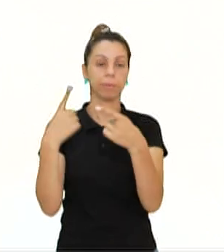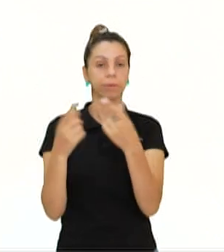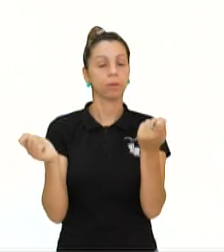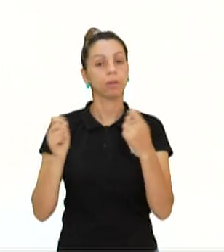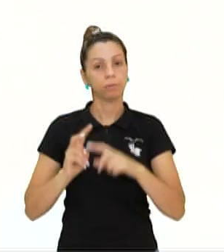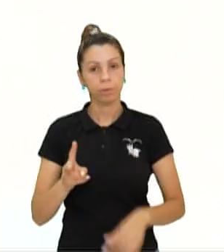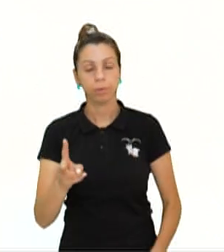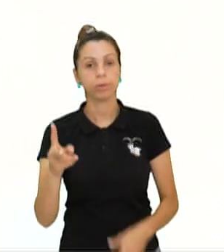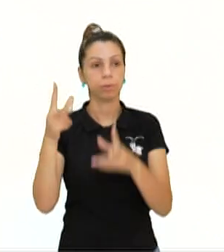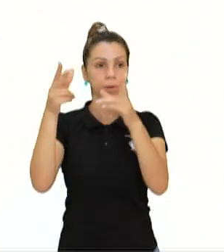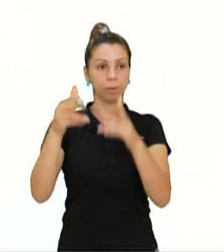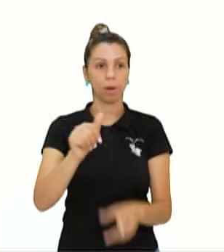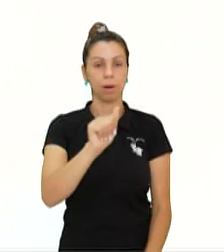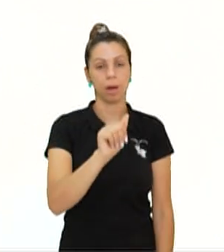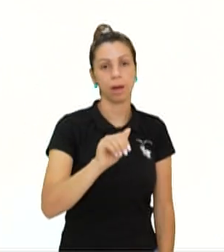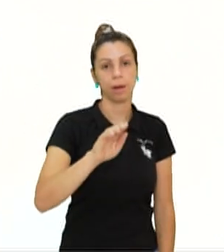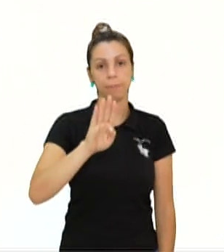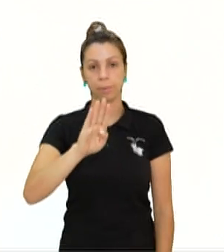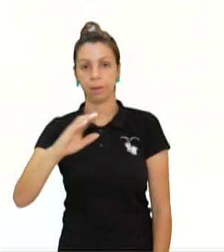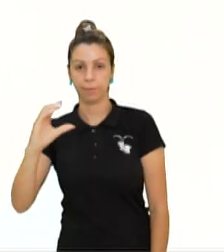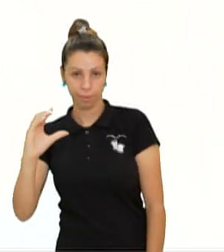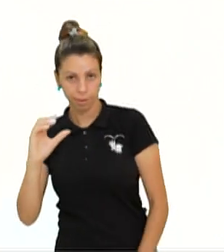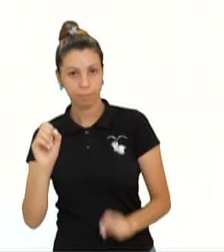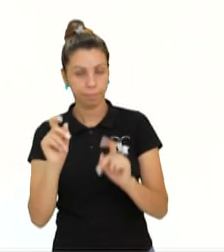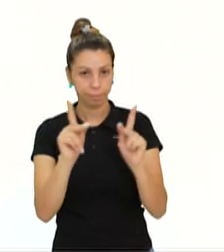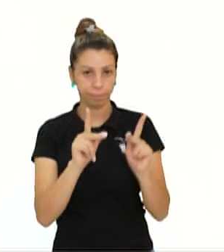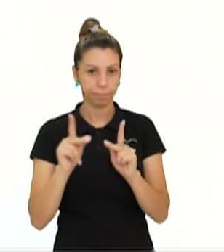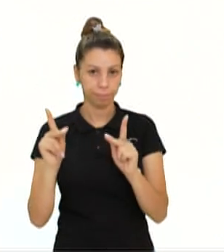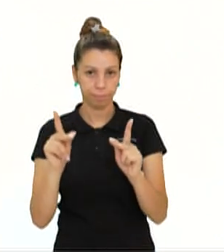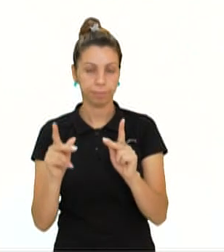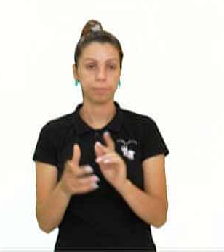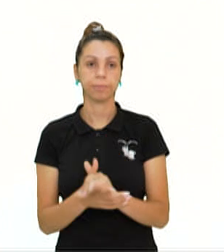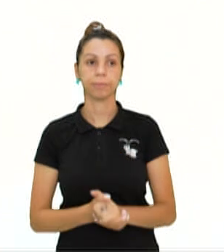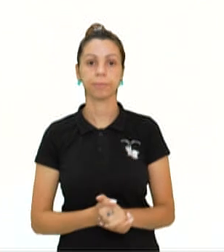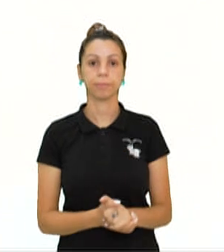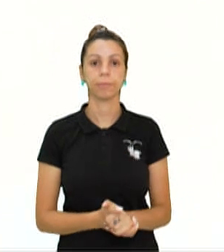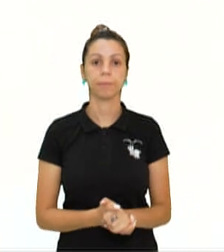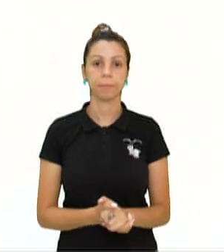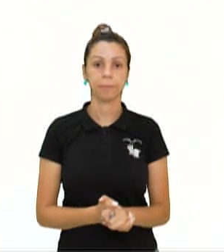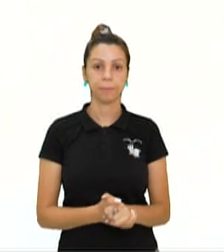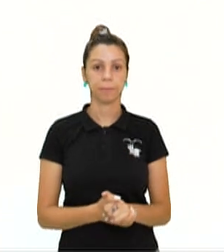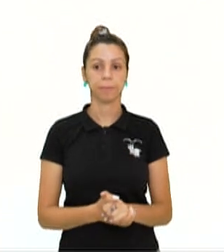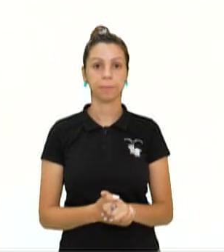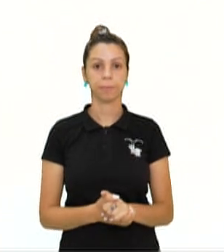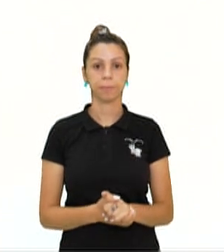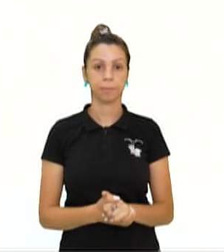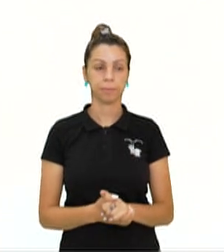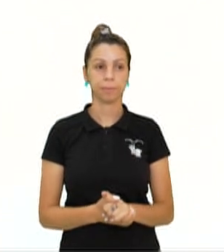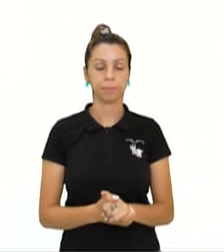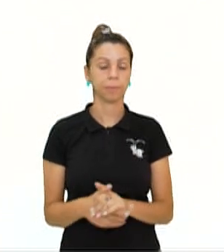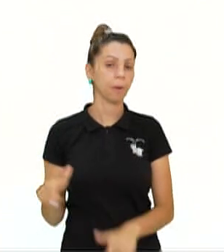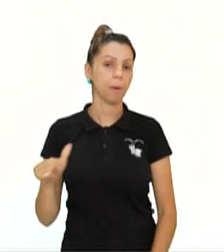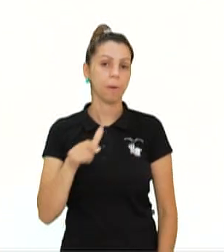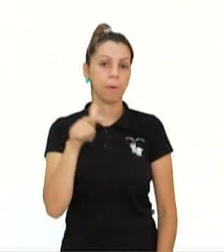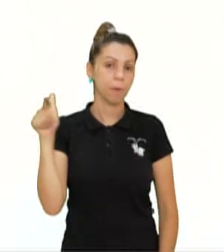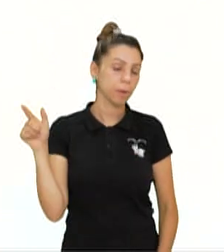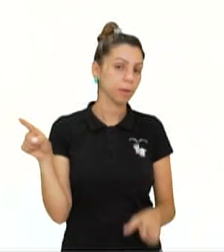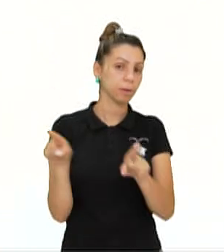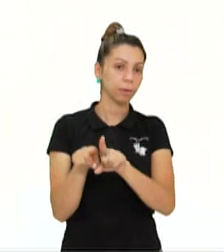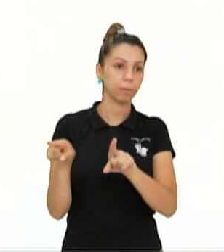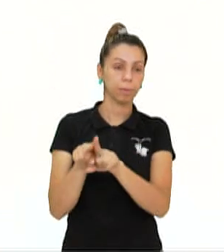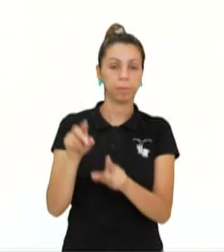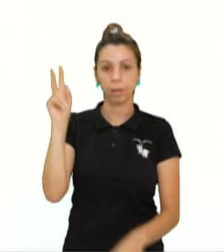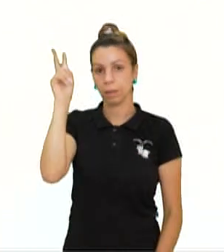o produto das 3 arestas fica representado nesse formato. Bem, outra coisa que também vale a pena